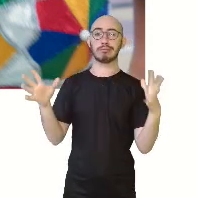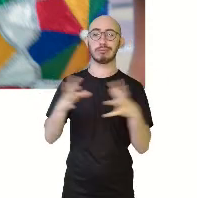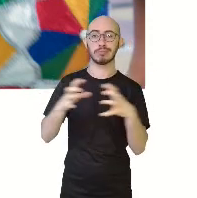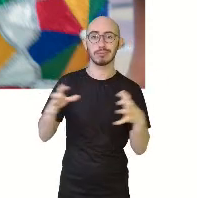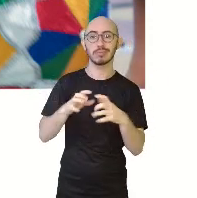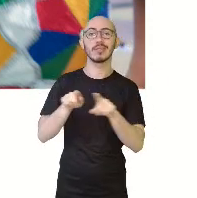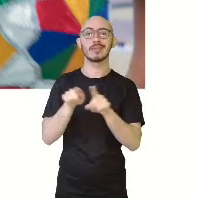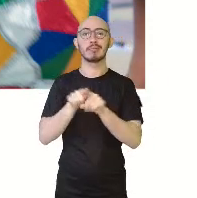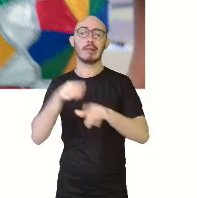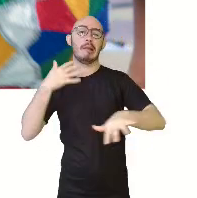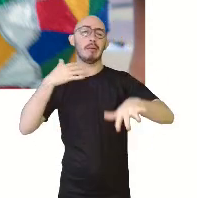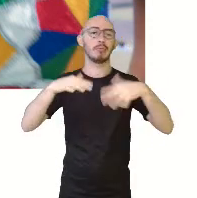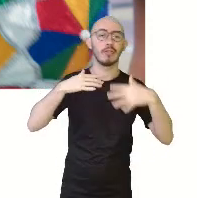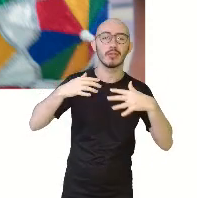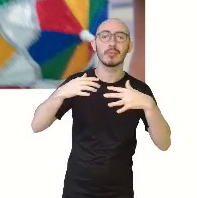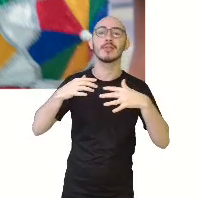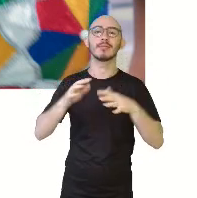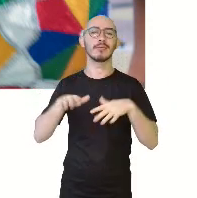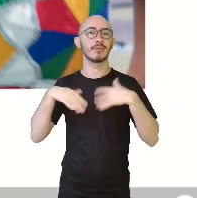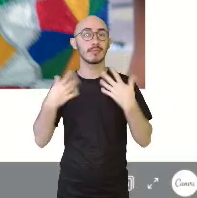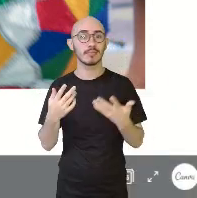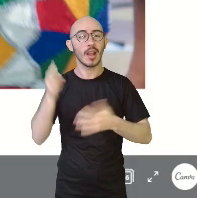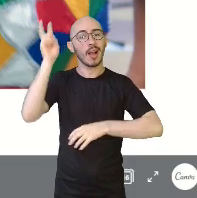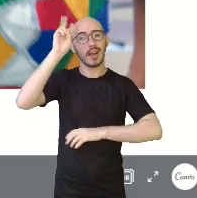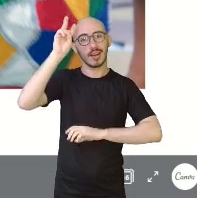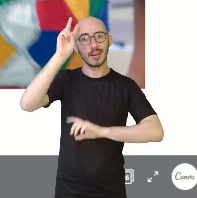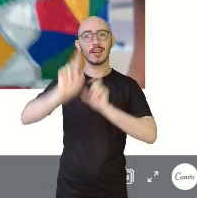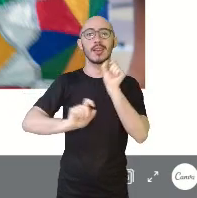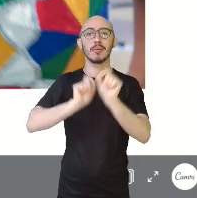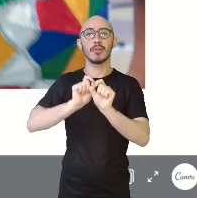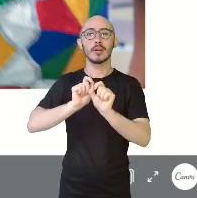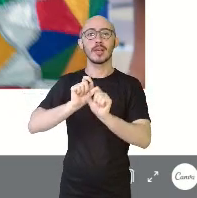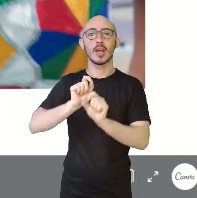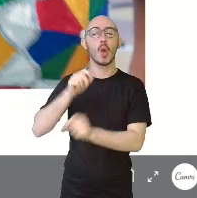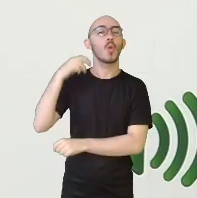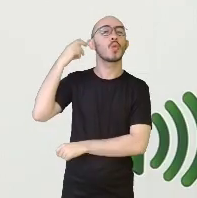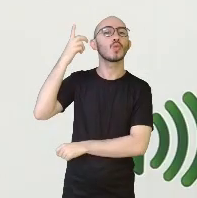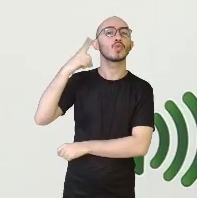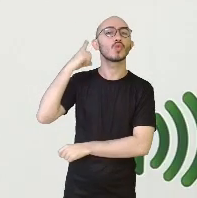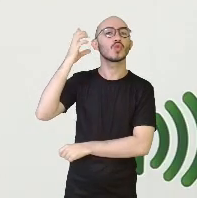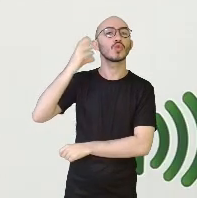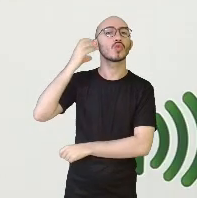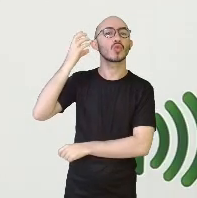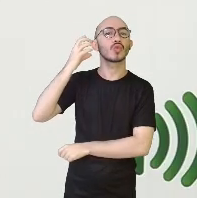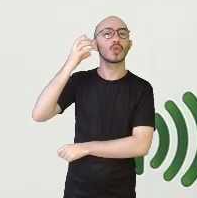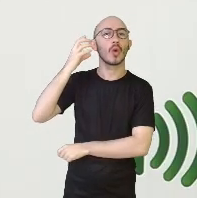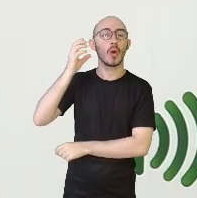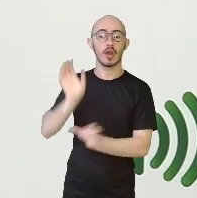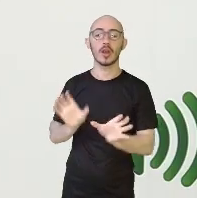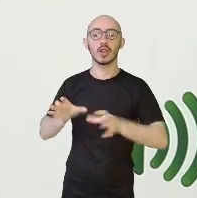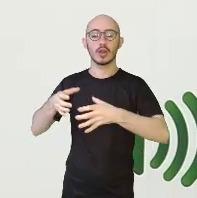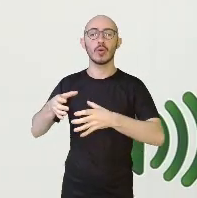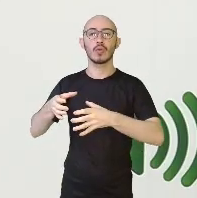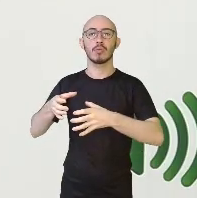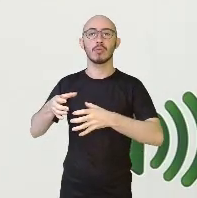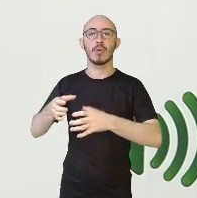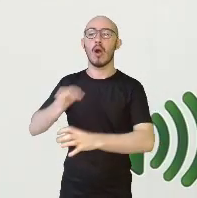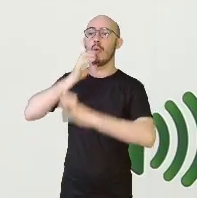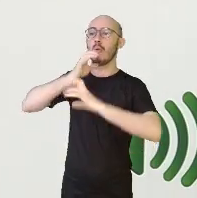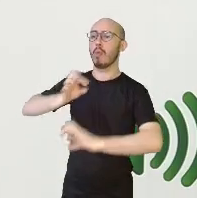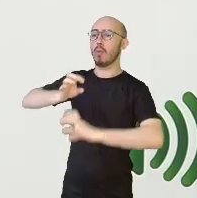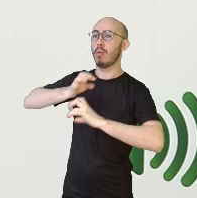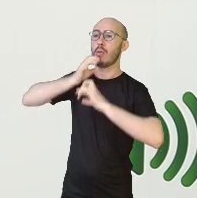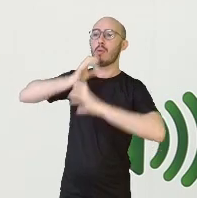confusão, reboliço. Basta lembrar do som. Imagina a orquestra de frevo. Aí na